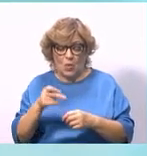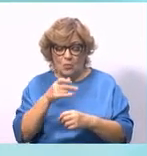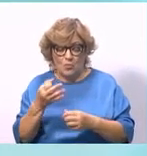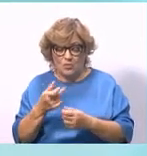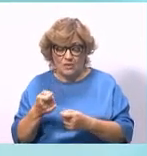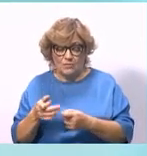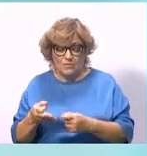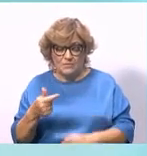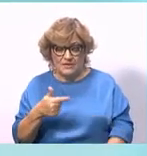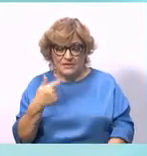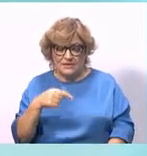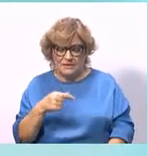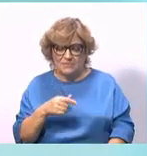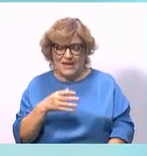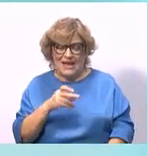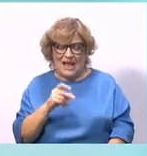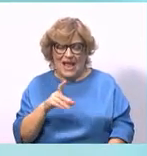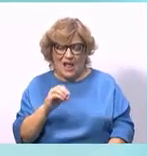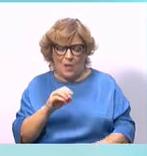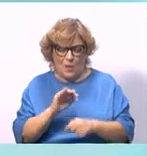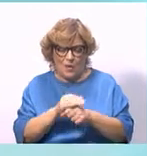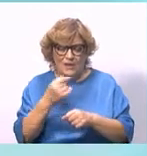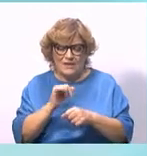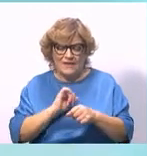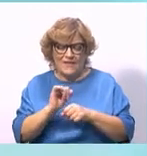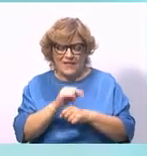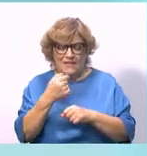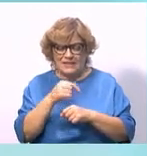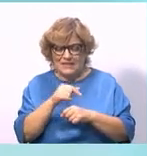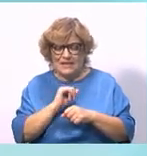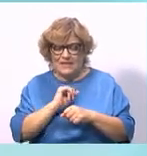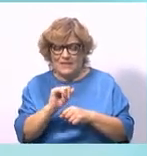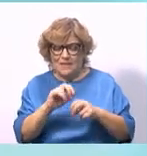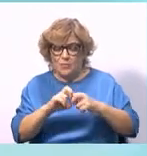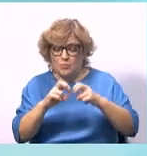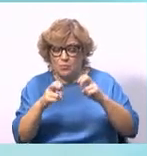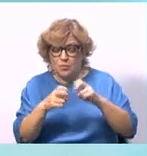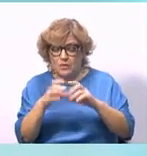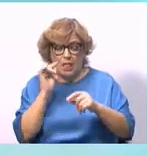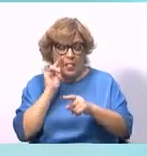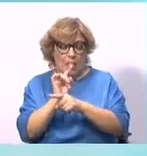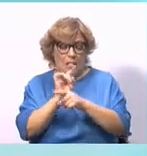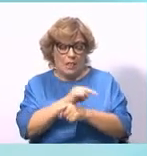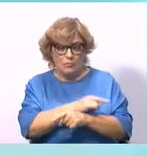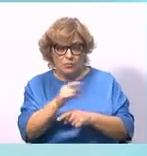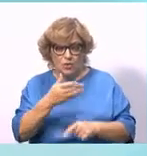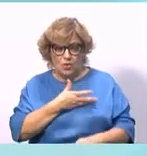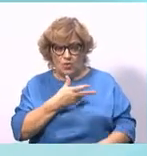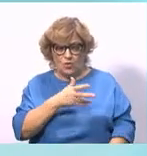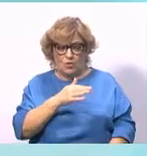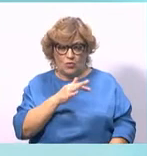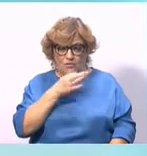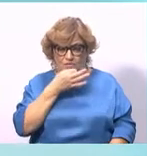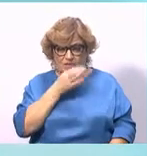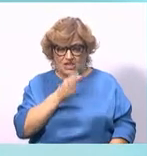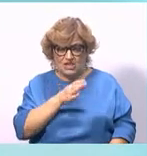consultorio@portucanal.pt. Estamos aqui a falar de calos e calosidades. A sua questão pode ser precisamente sobre este problema que é tão comum, como ouvimos aqui o Dr. Francisco Freitas.